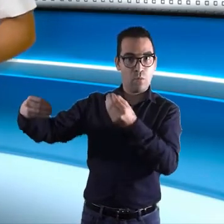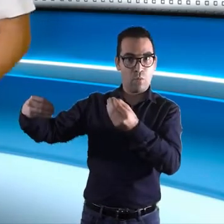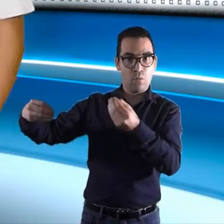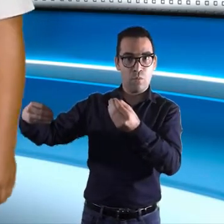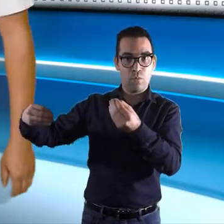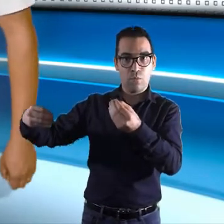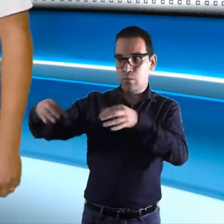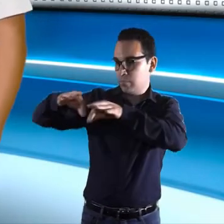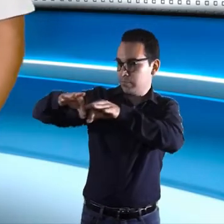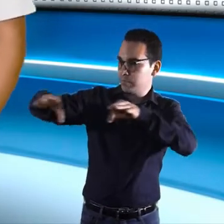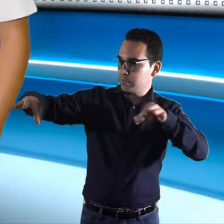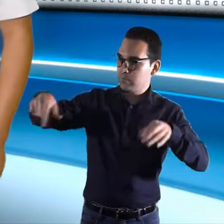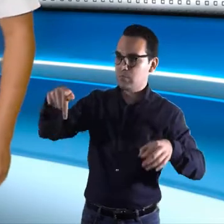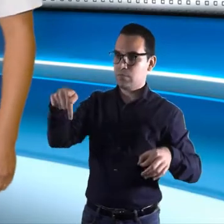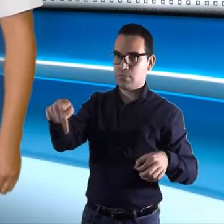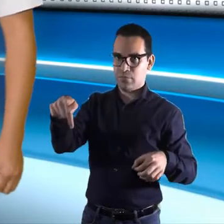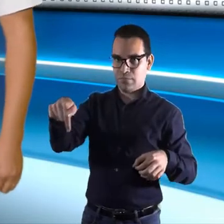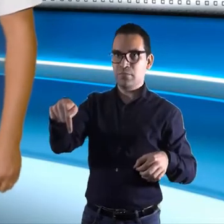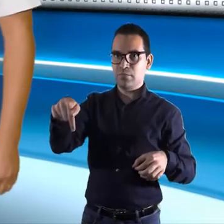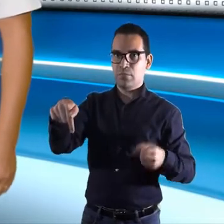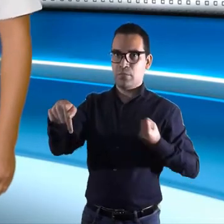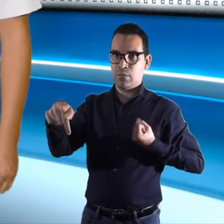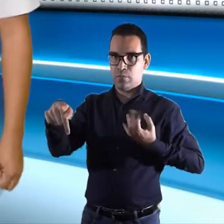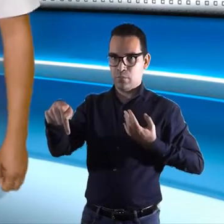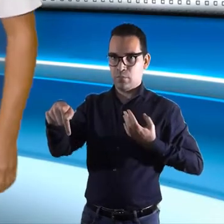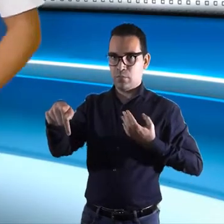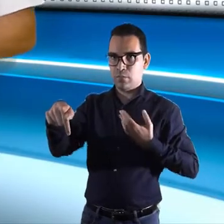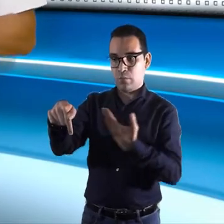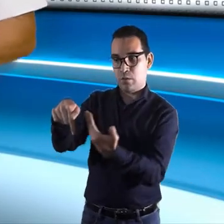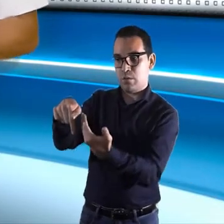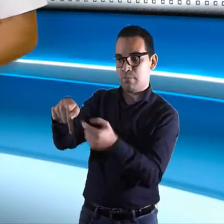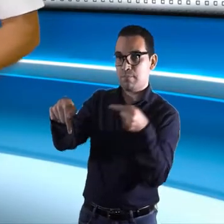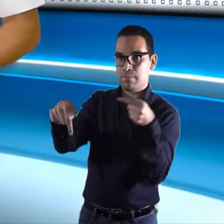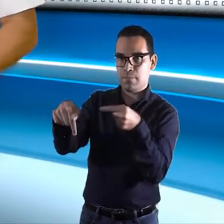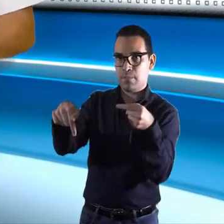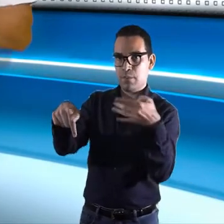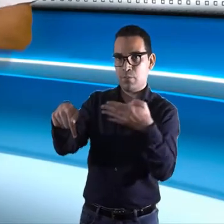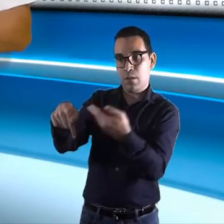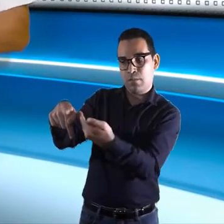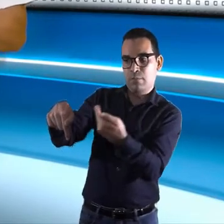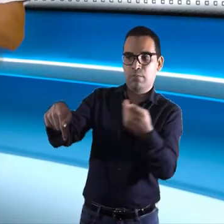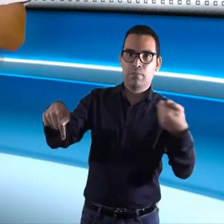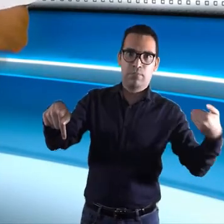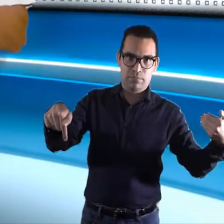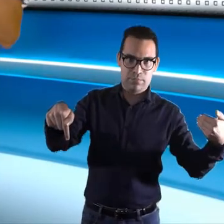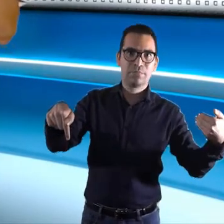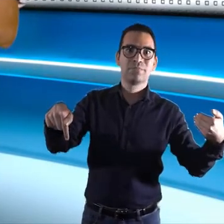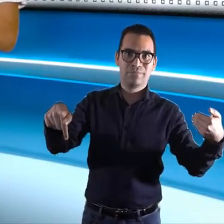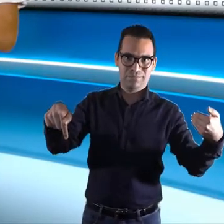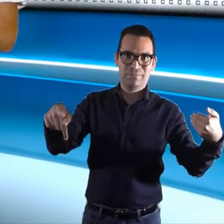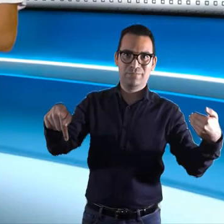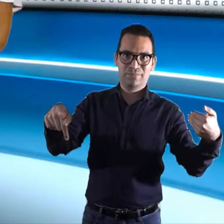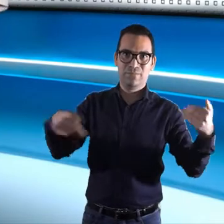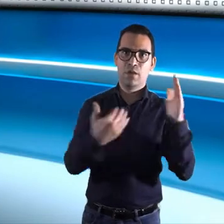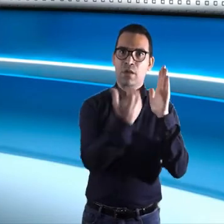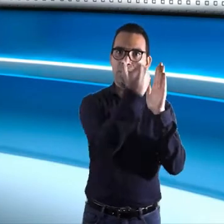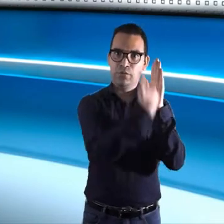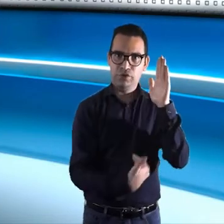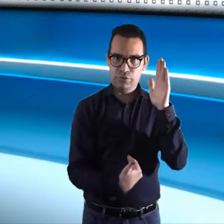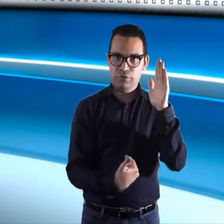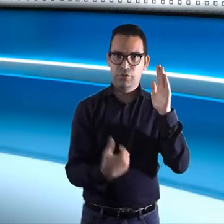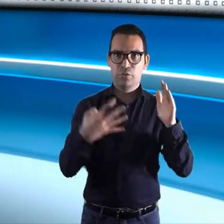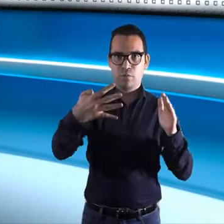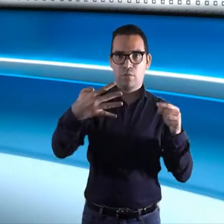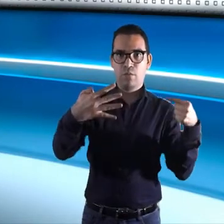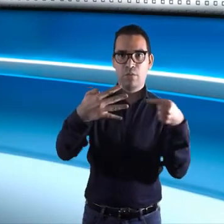agora para a esquerda. Se estamos na casa 7 e devemos retirar 4,